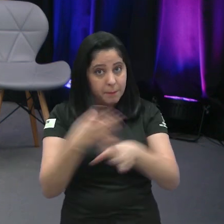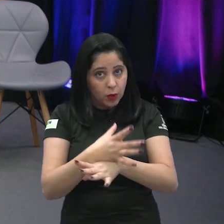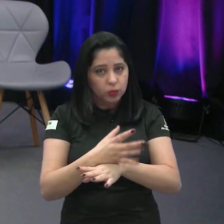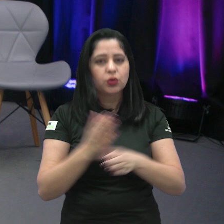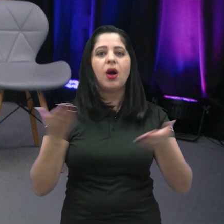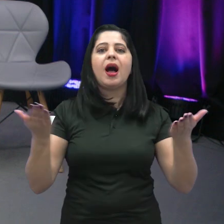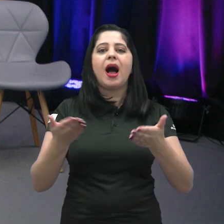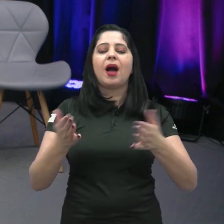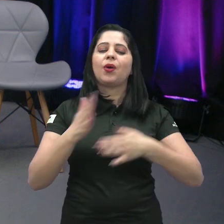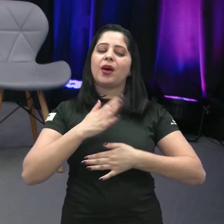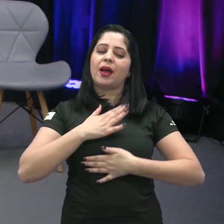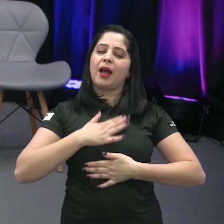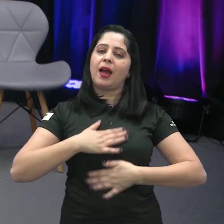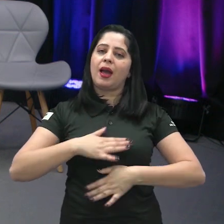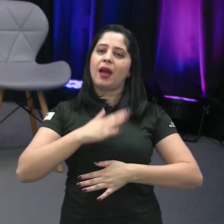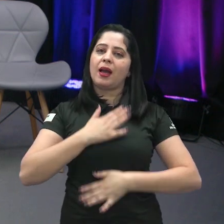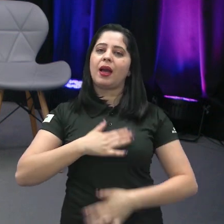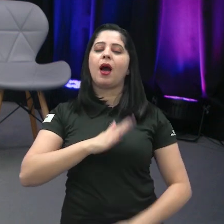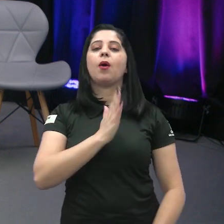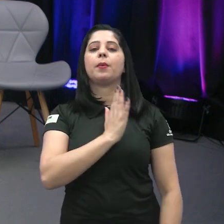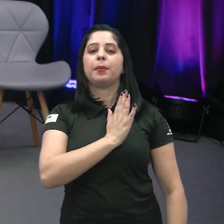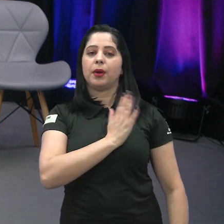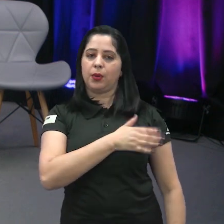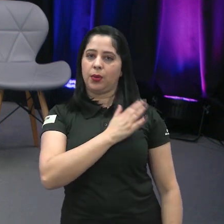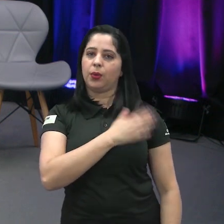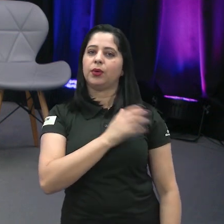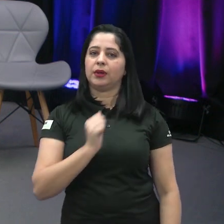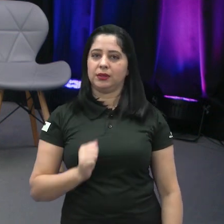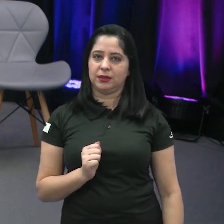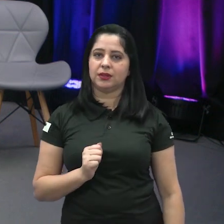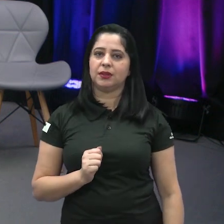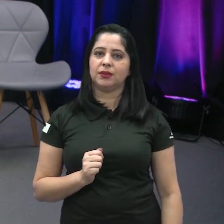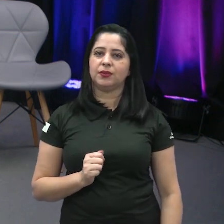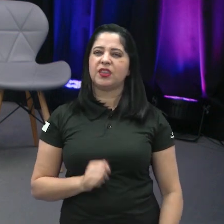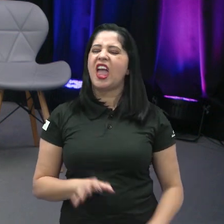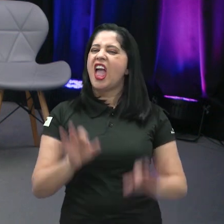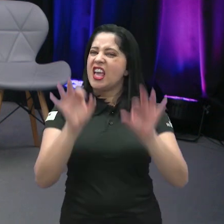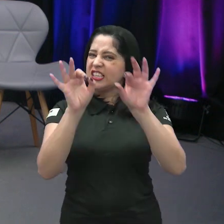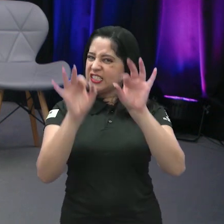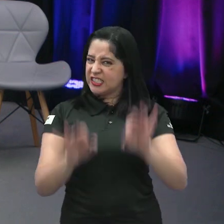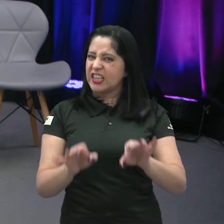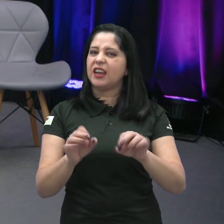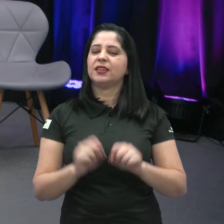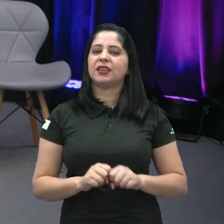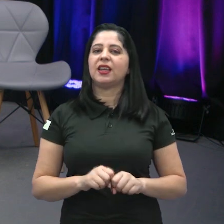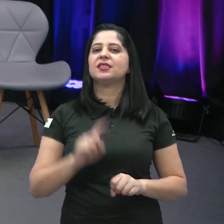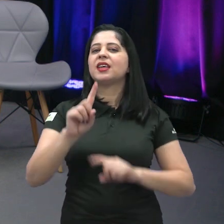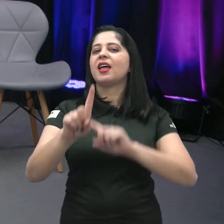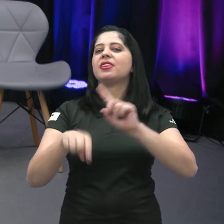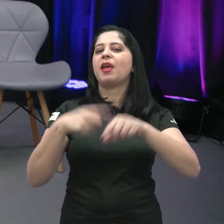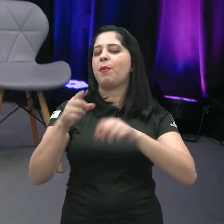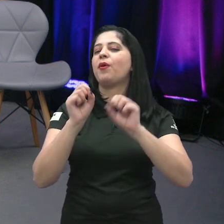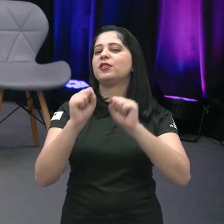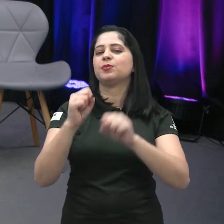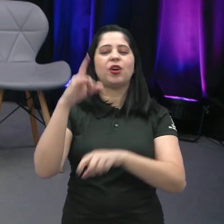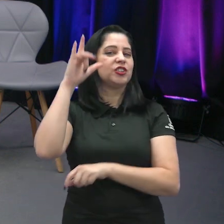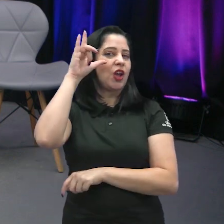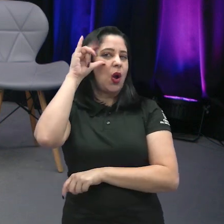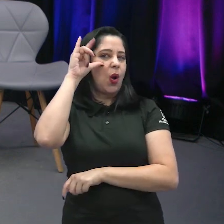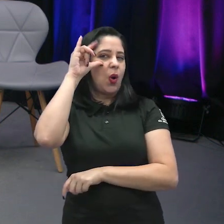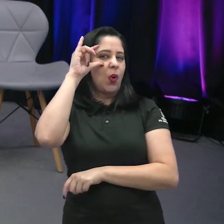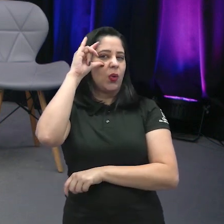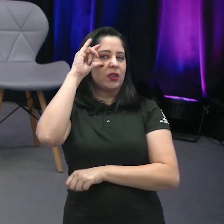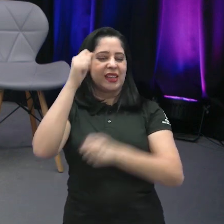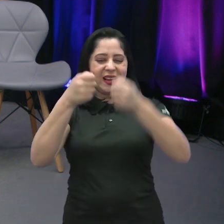coraçãozinho, baixar a frequência cardíaca, que com certeza, depois pode ir lá pro Instagram aqui da